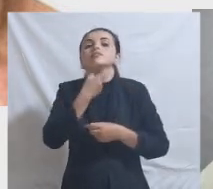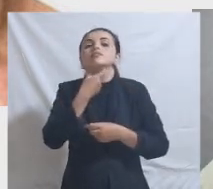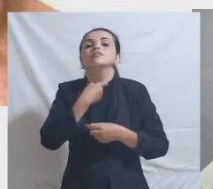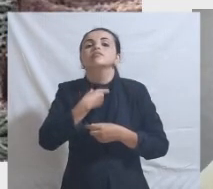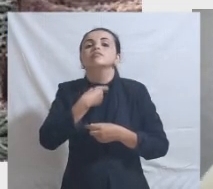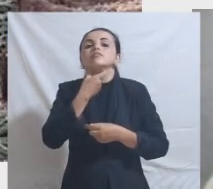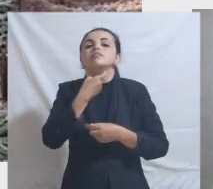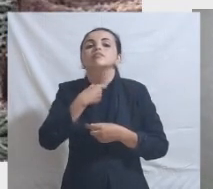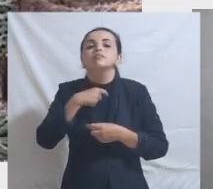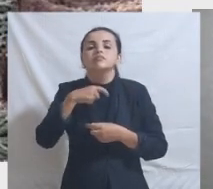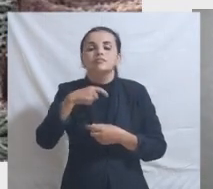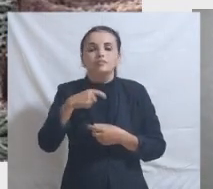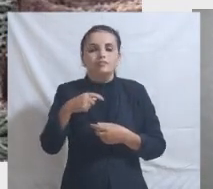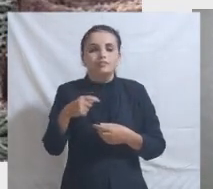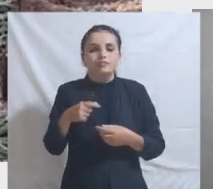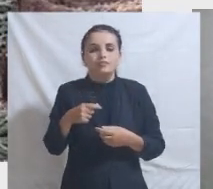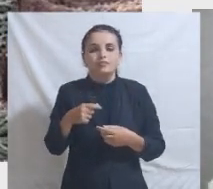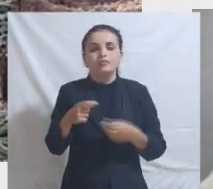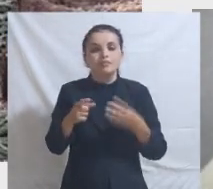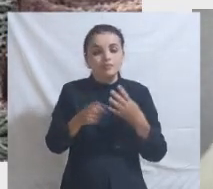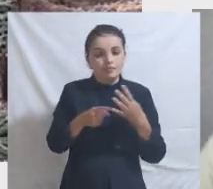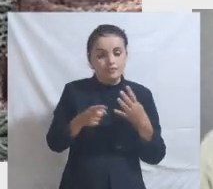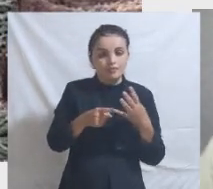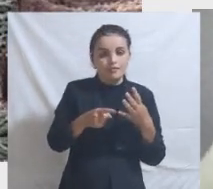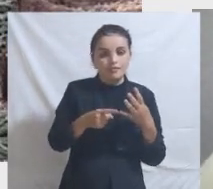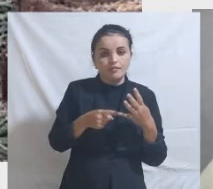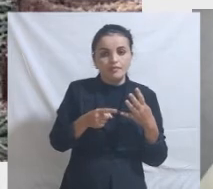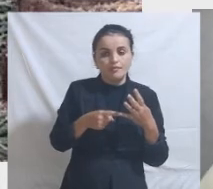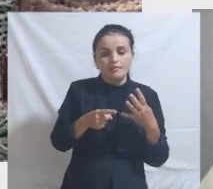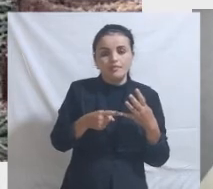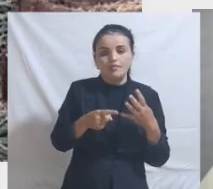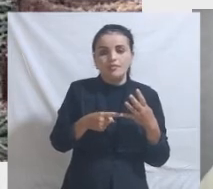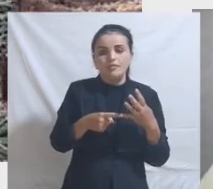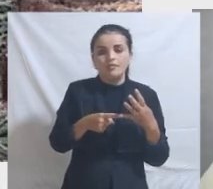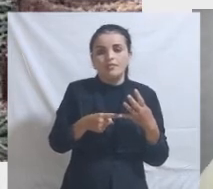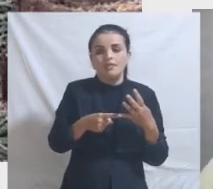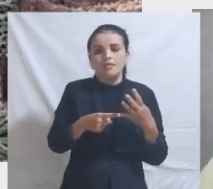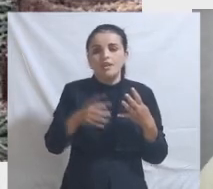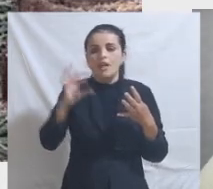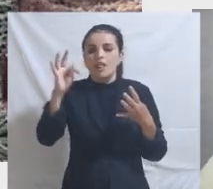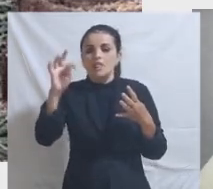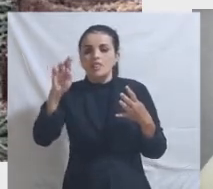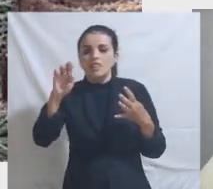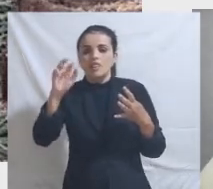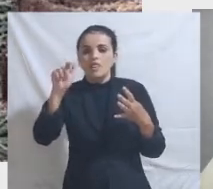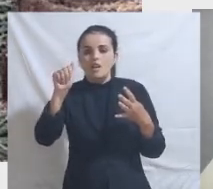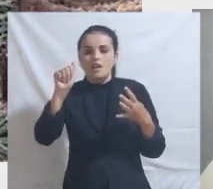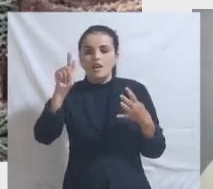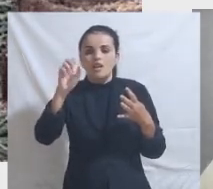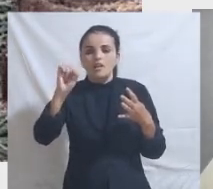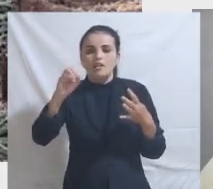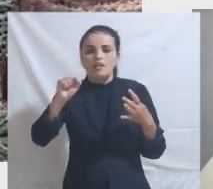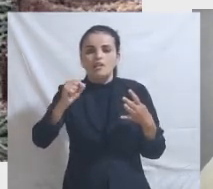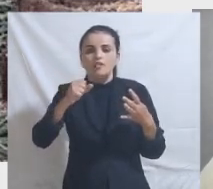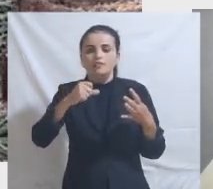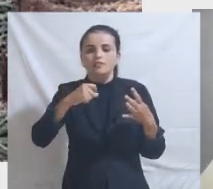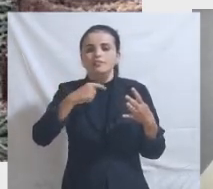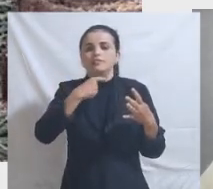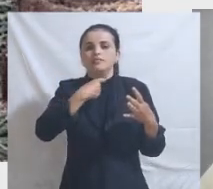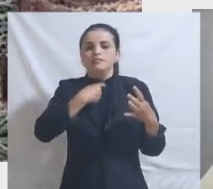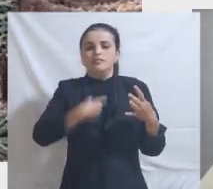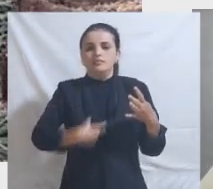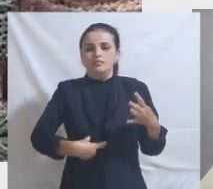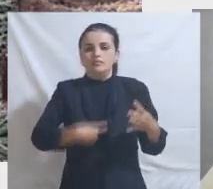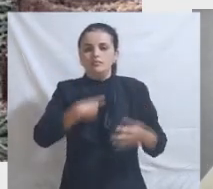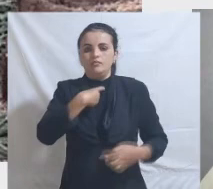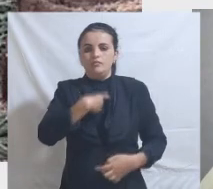laringe. Em seguida, a gente tem a traqueia. A traqueia, ela é formada por anéis